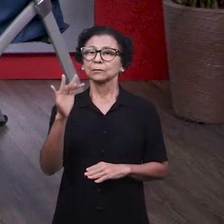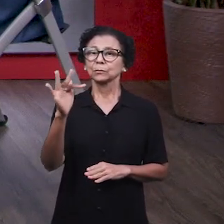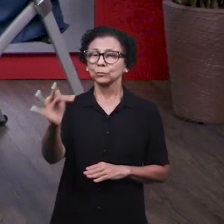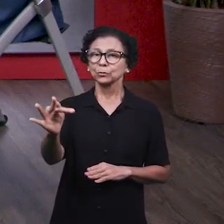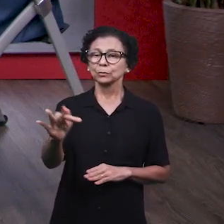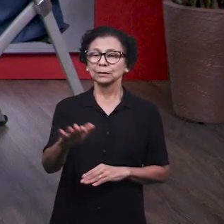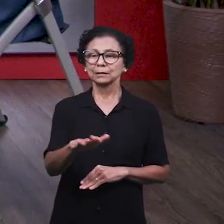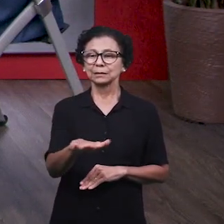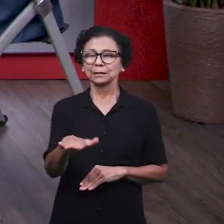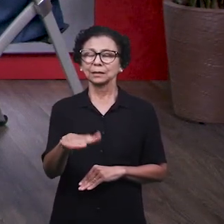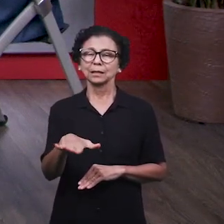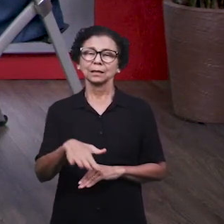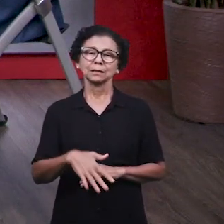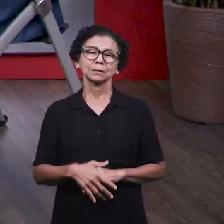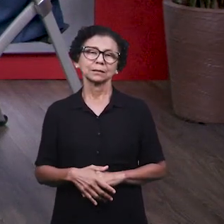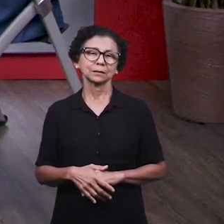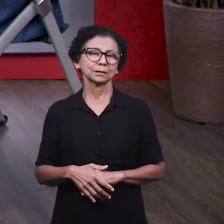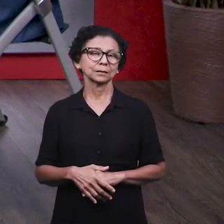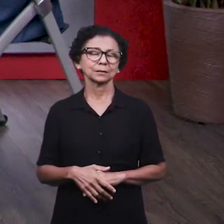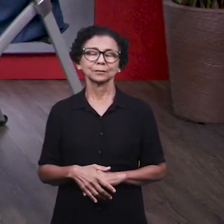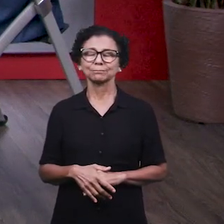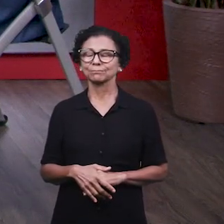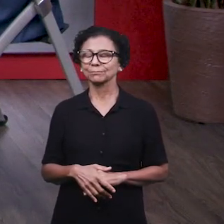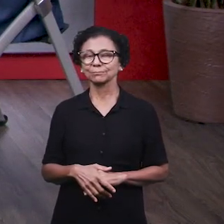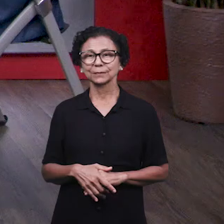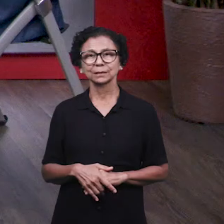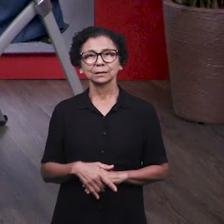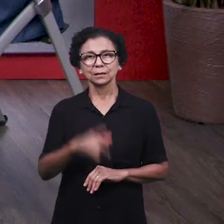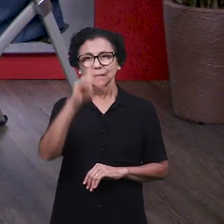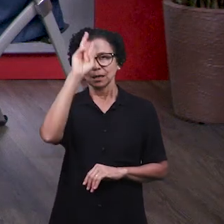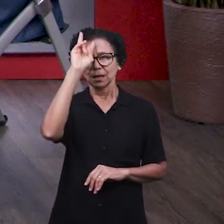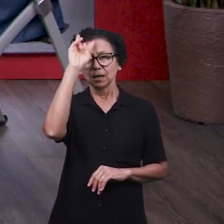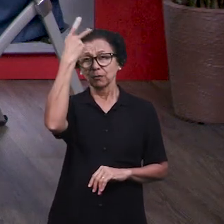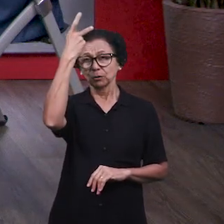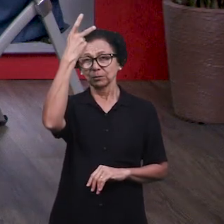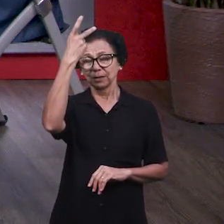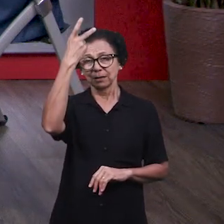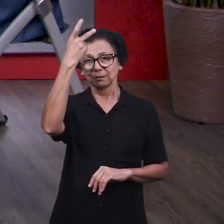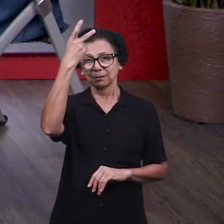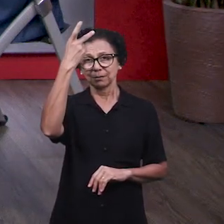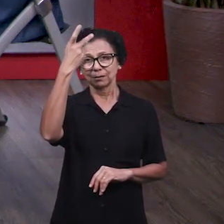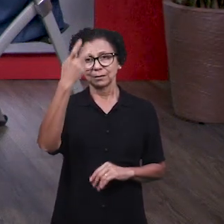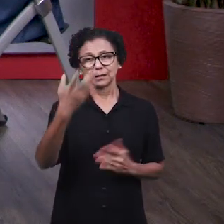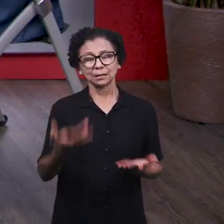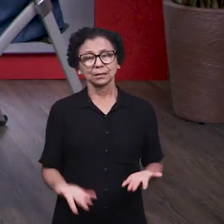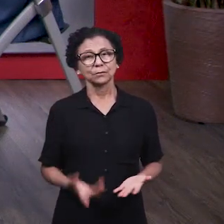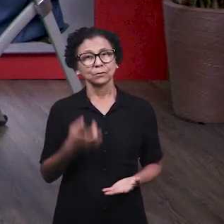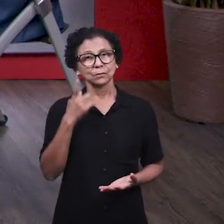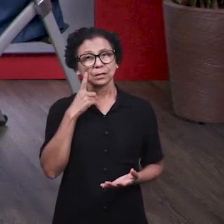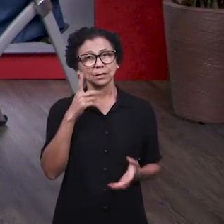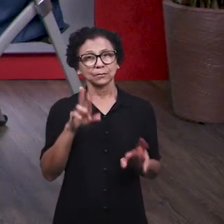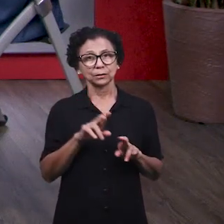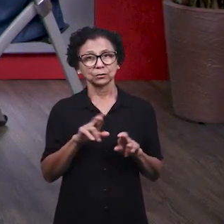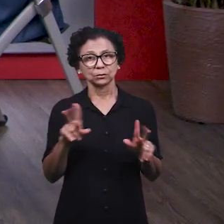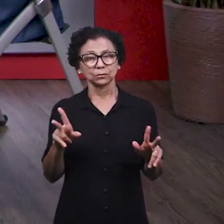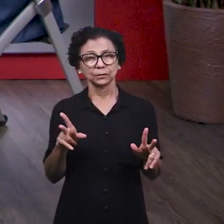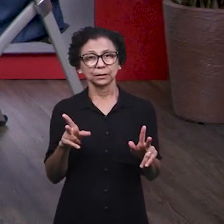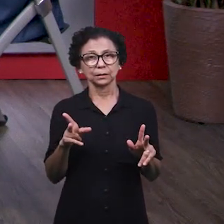crianças descompensadas, desequilibradas, e você vê a diferença de uma criança que nasce no lar